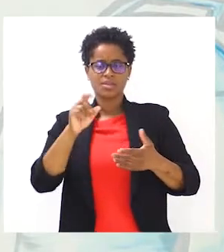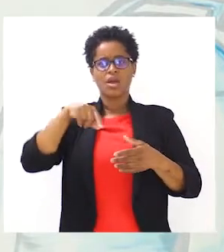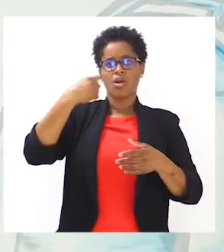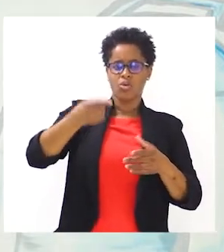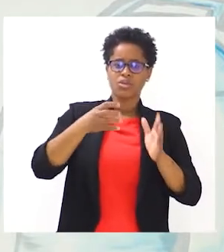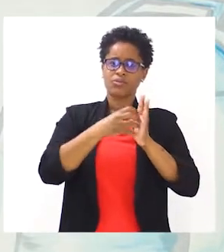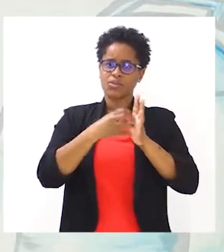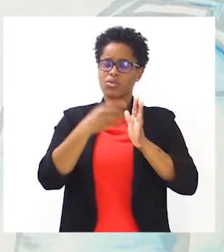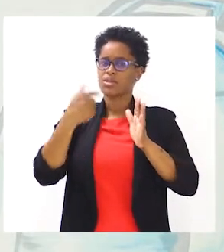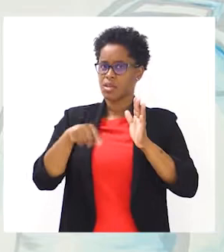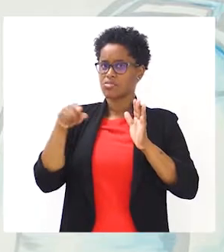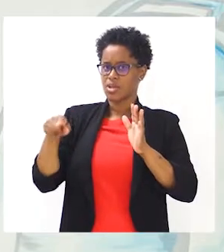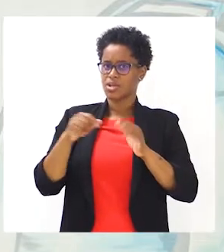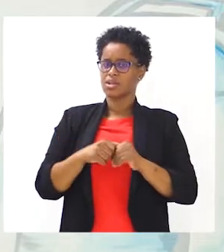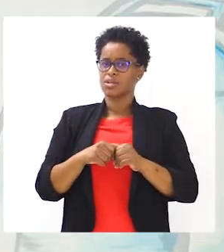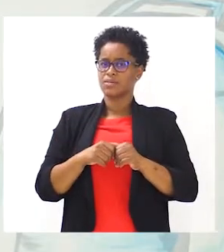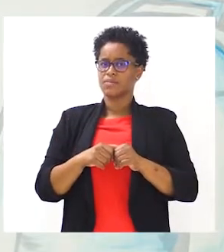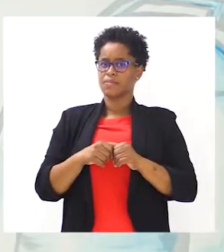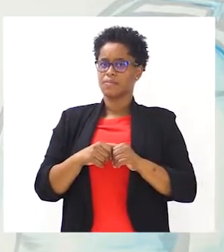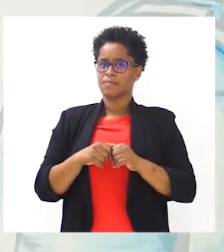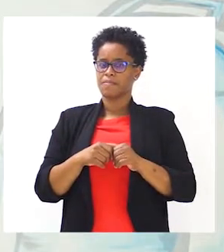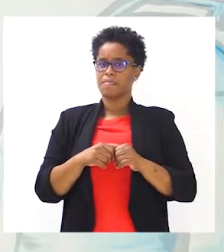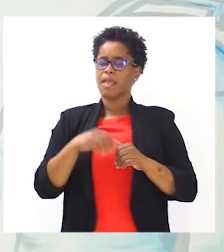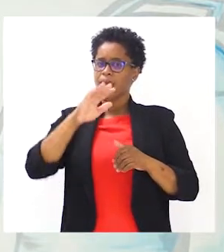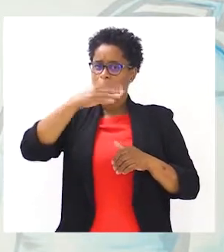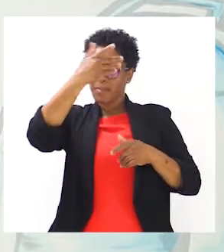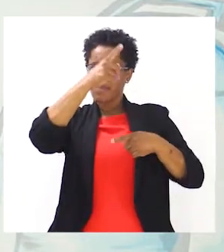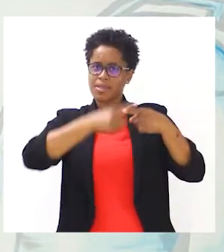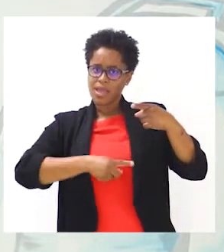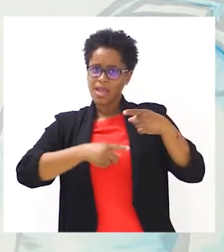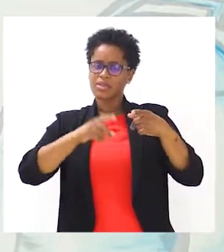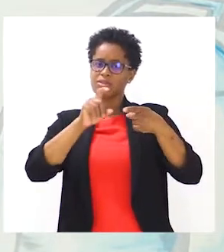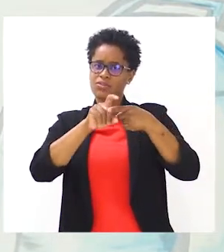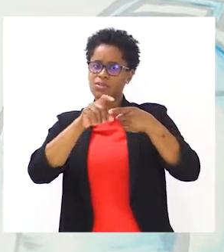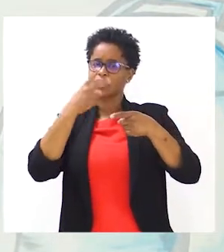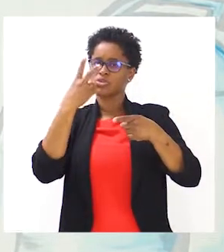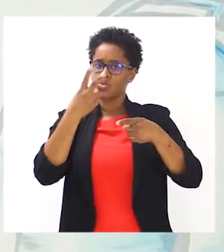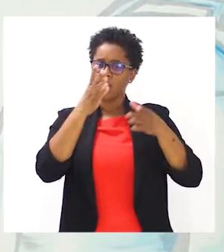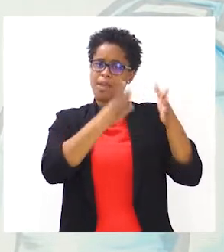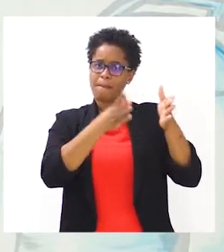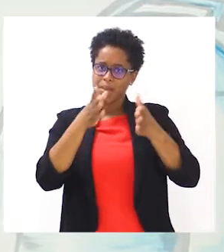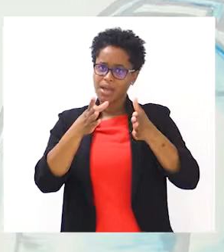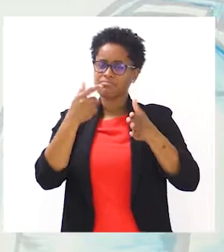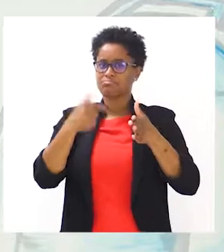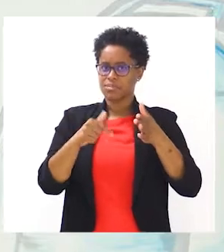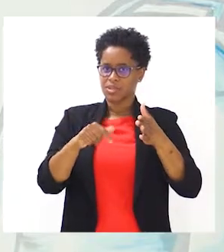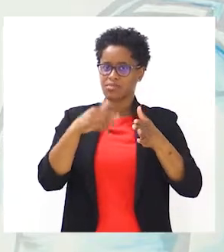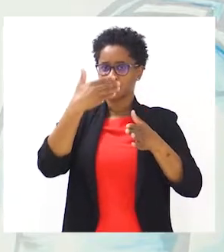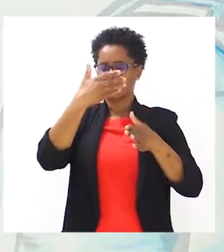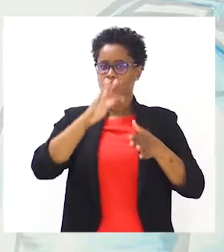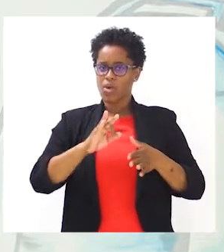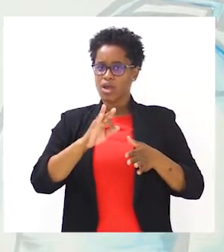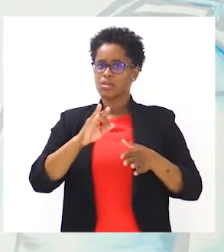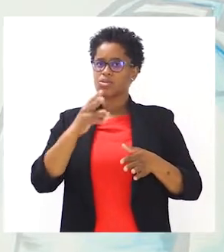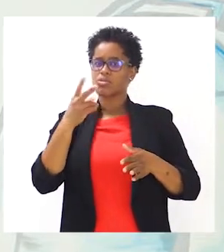ali a primeira metade dividida, isso, em 2 partes. Temos 1/4